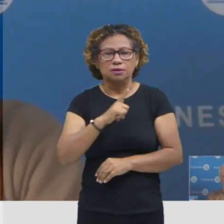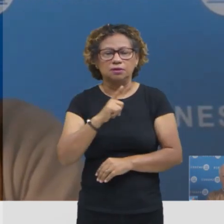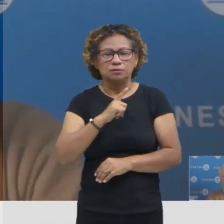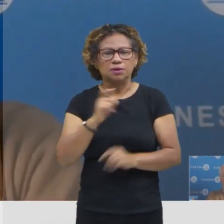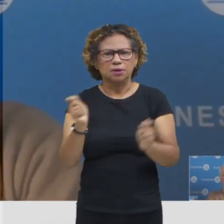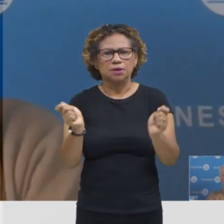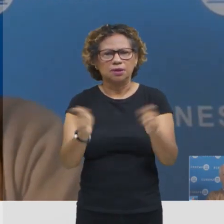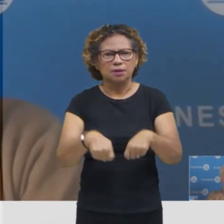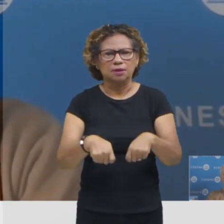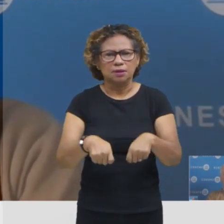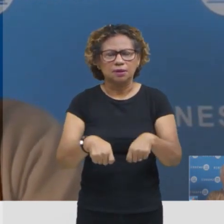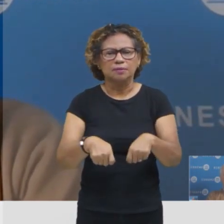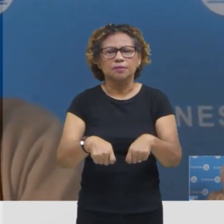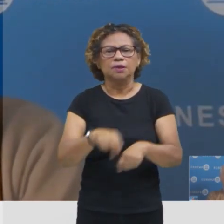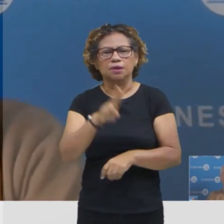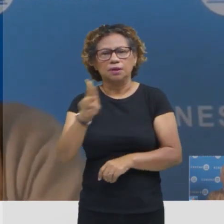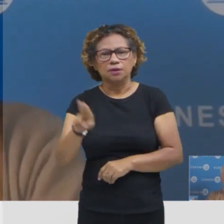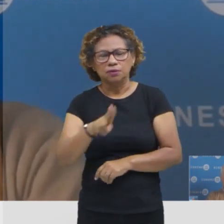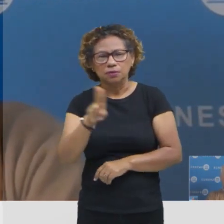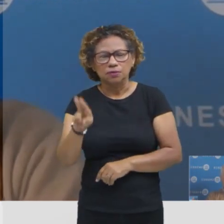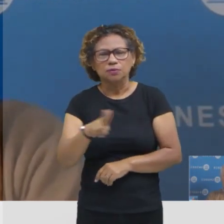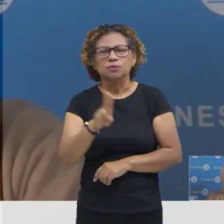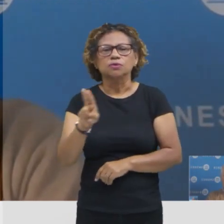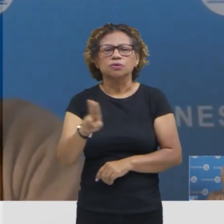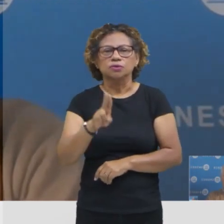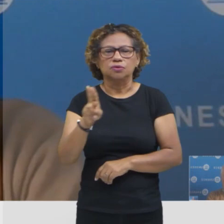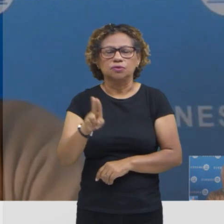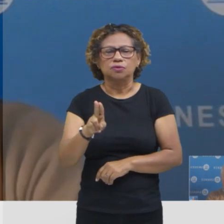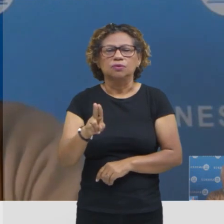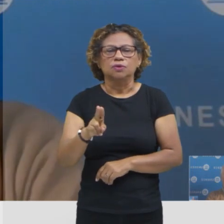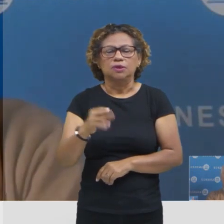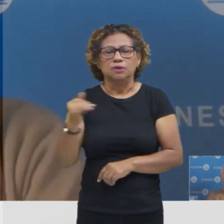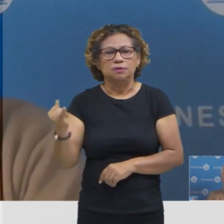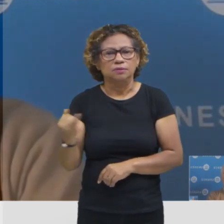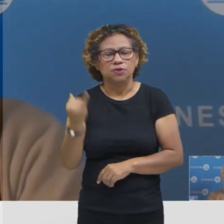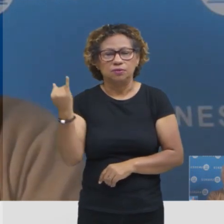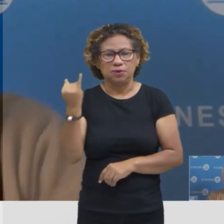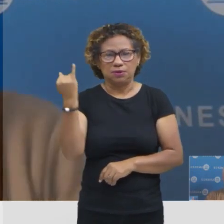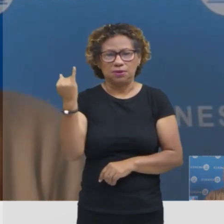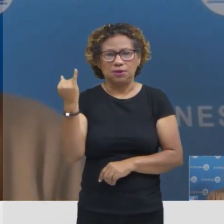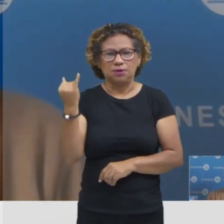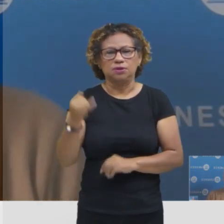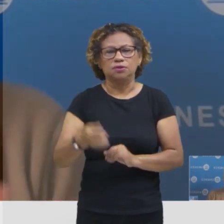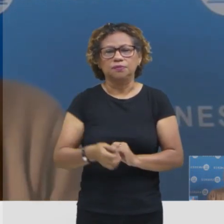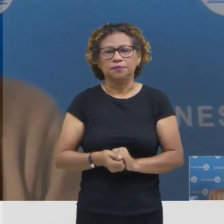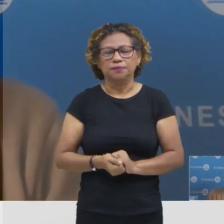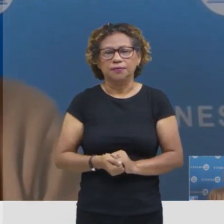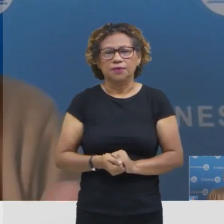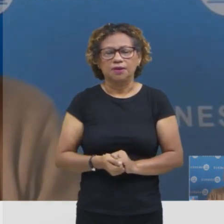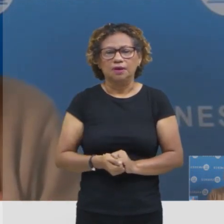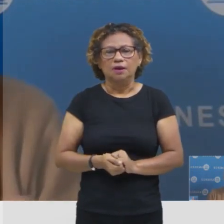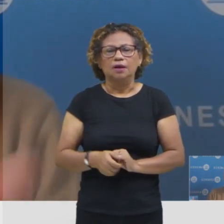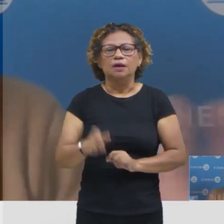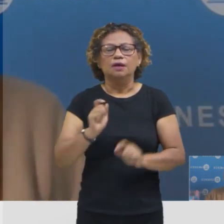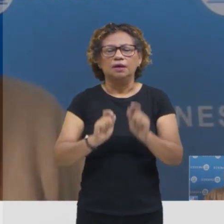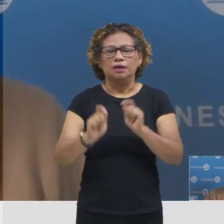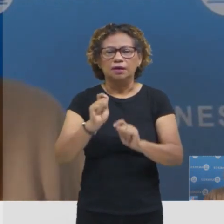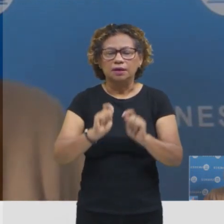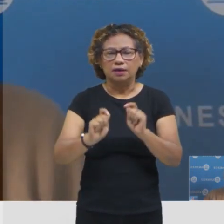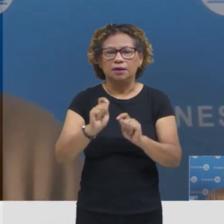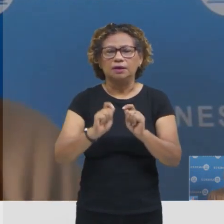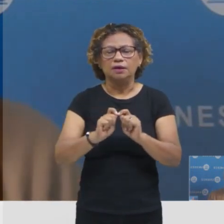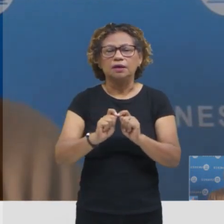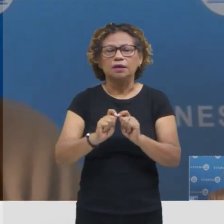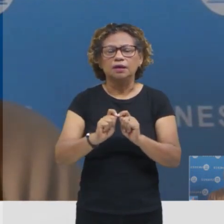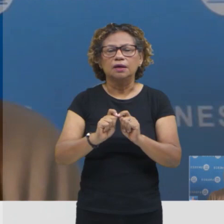de proximidade que é ao mesmo tempo absolutamente extraordinária. E que esta proximidade está-nos a milhares